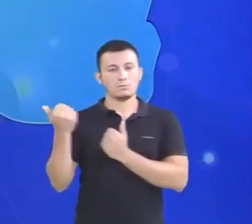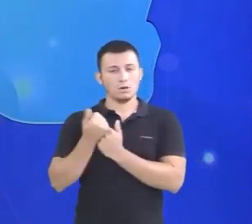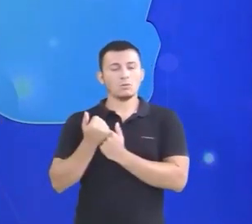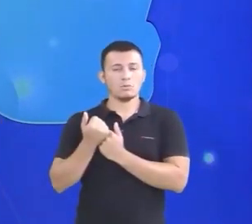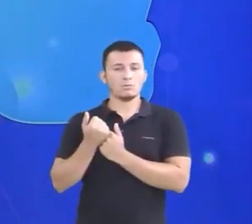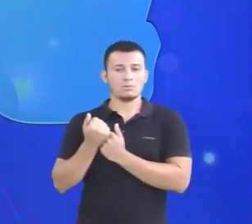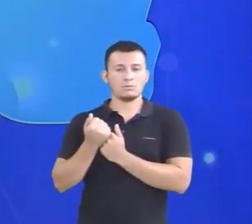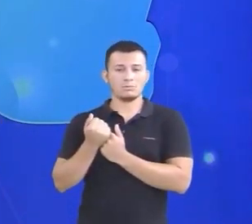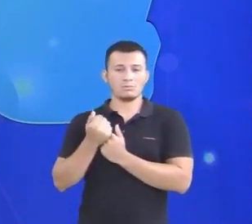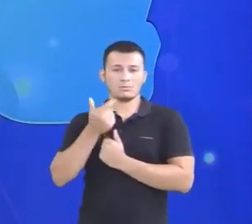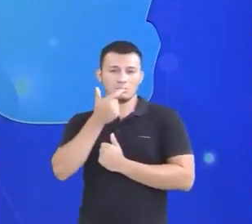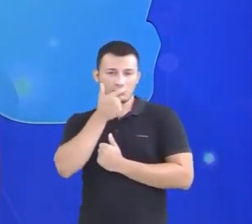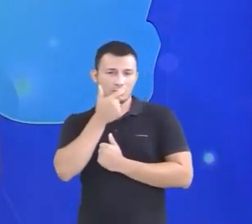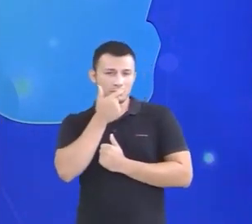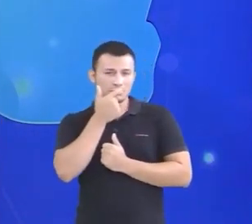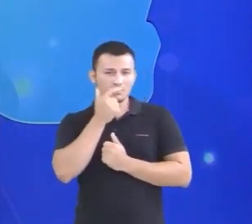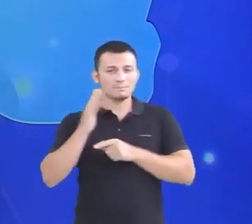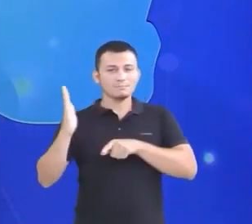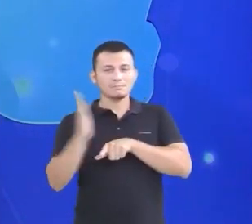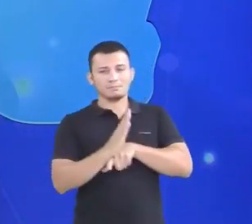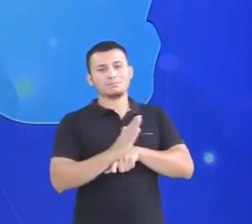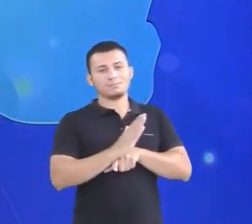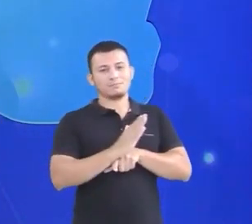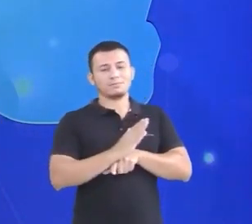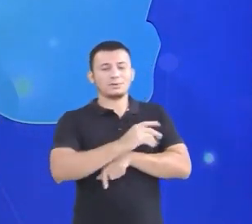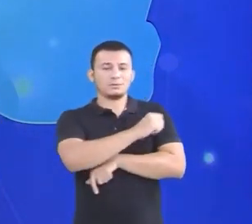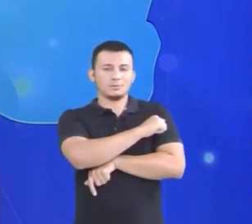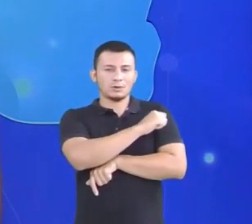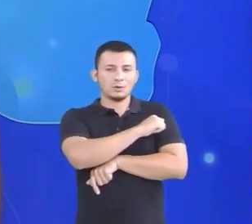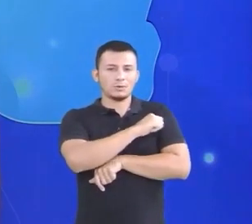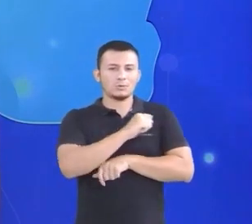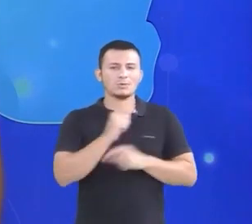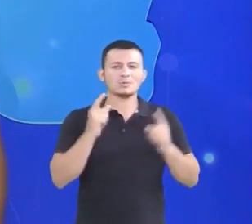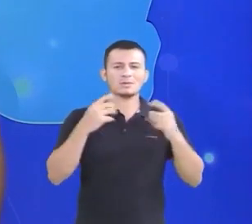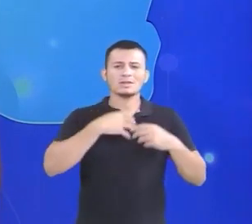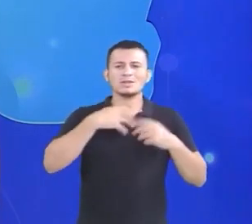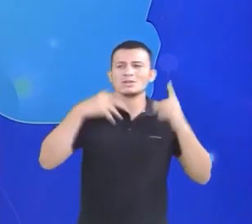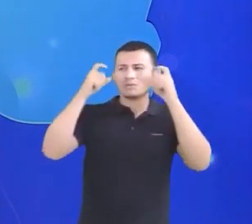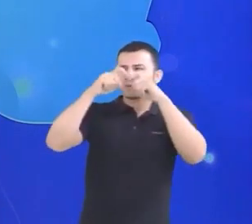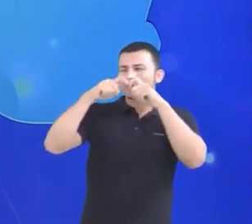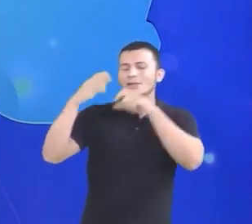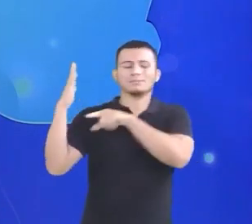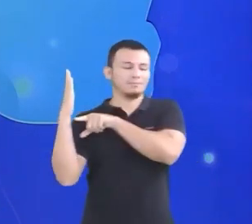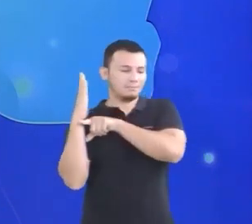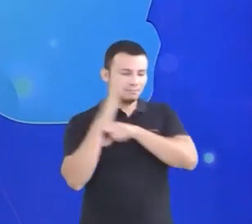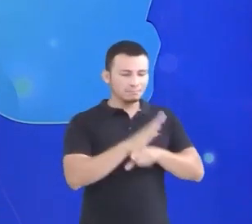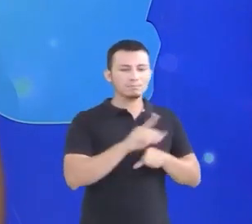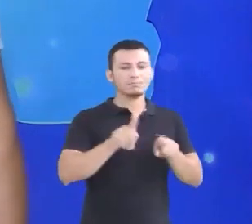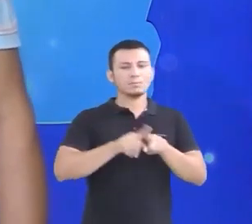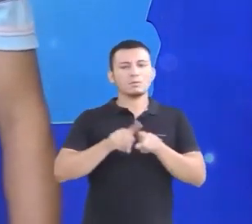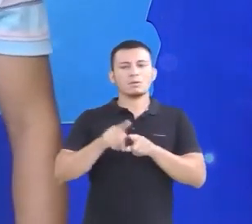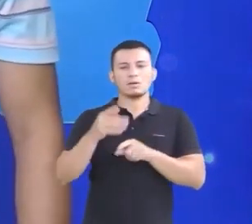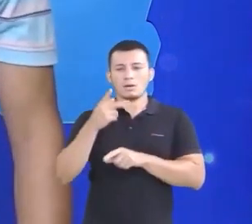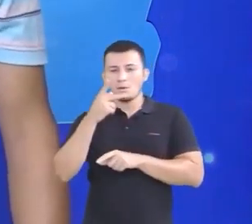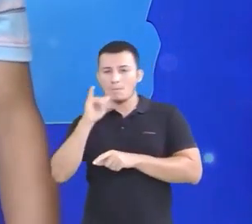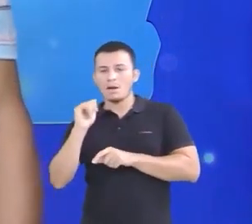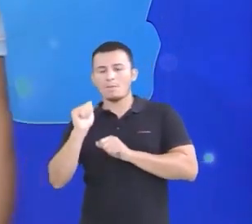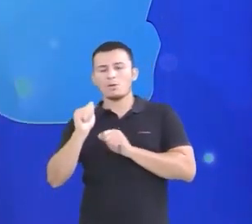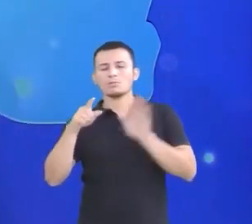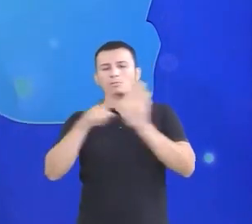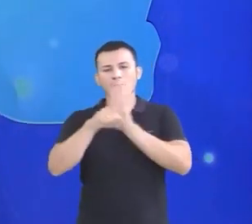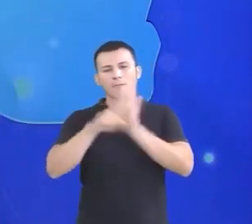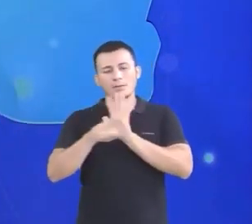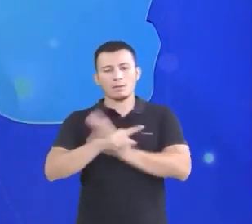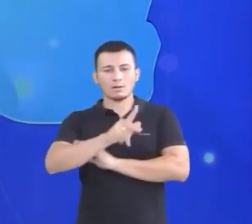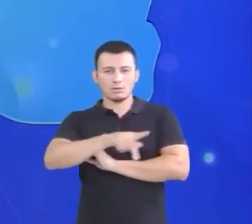dos pais, ajudar os seus filhos quando tiverem dificuldades, procurar ajuda dos professores. Nesse momento que a gente